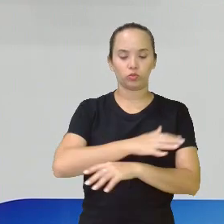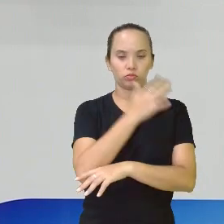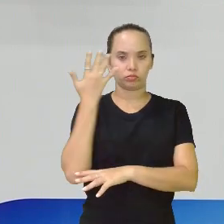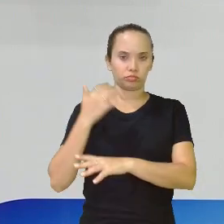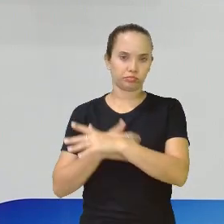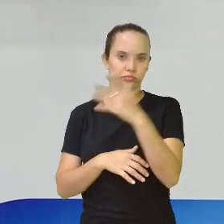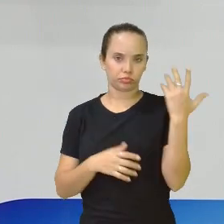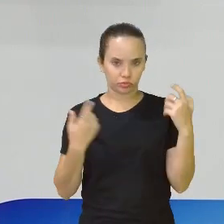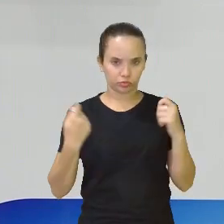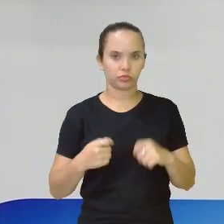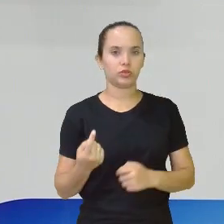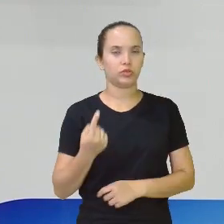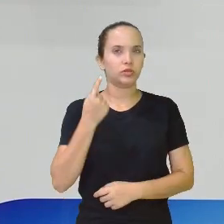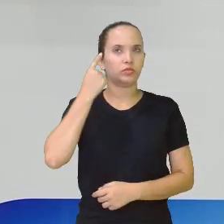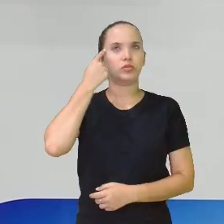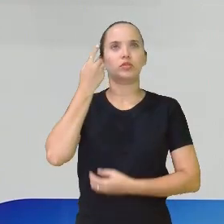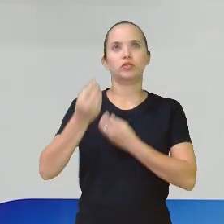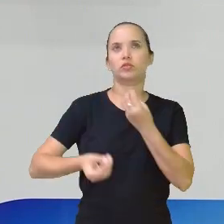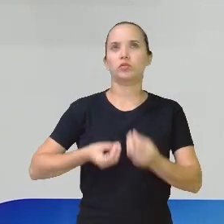cada vez mais em formas